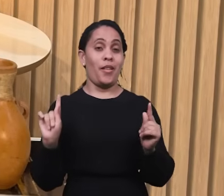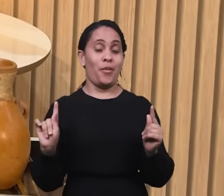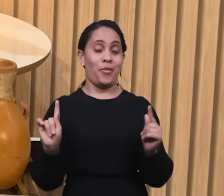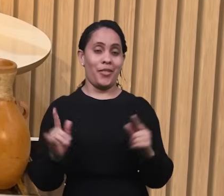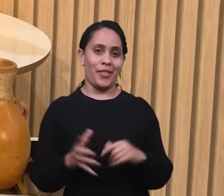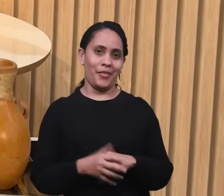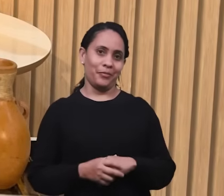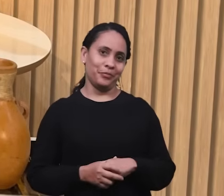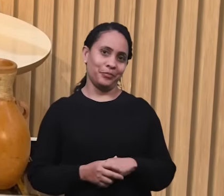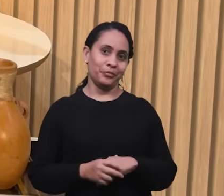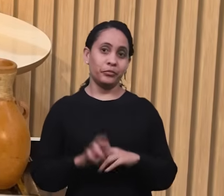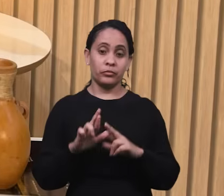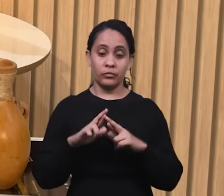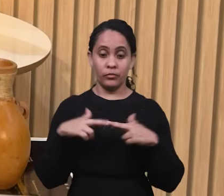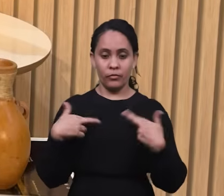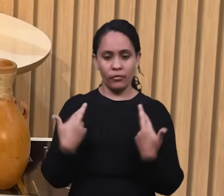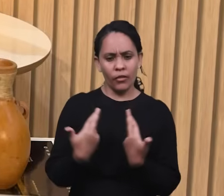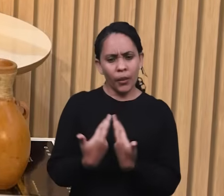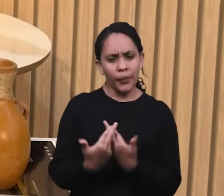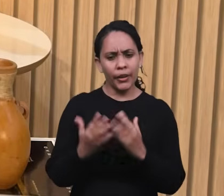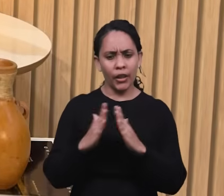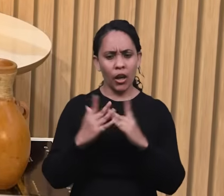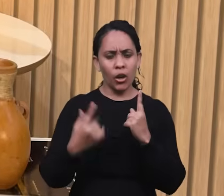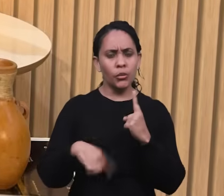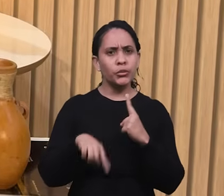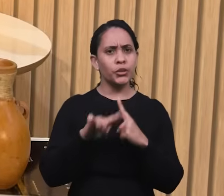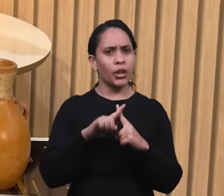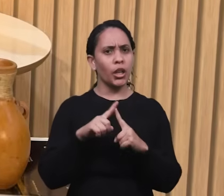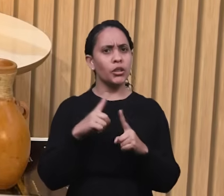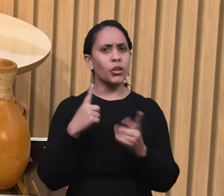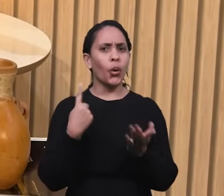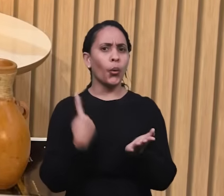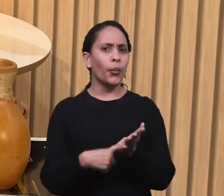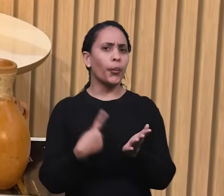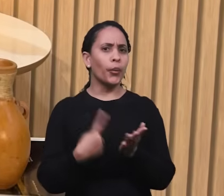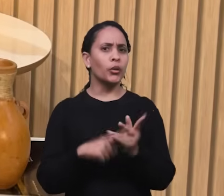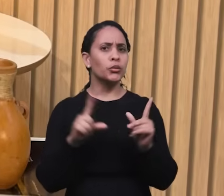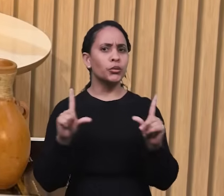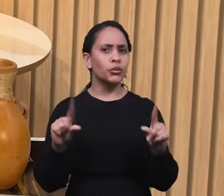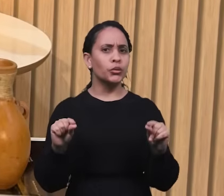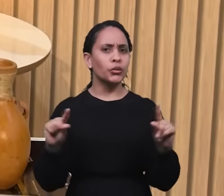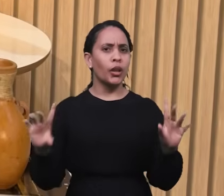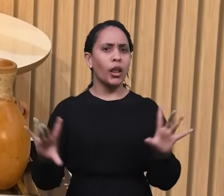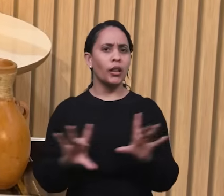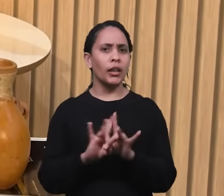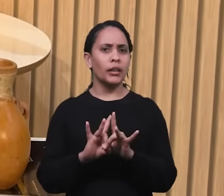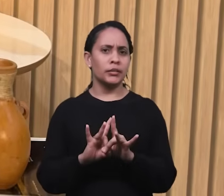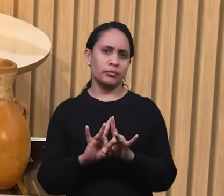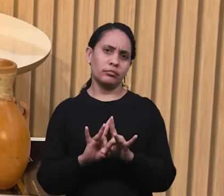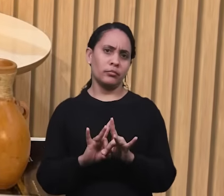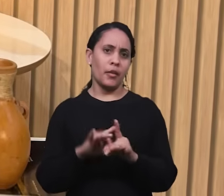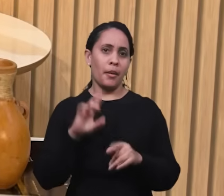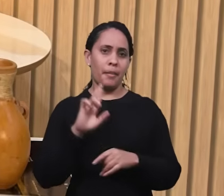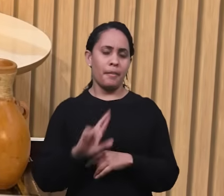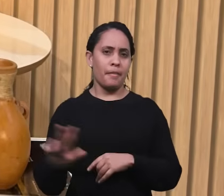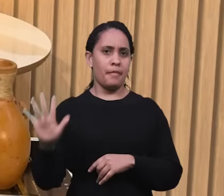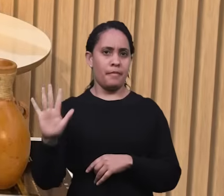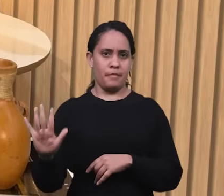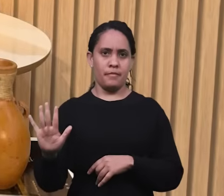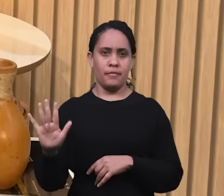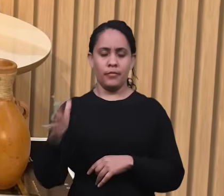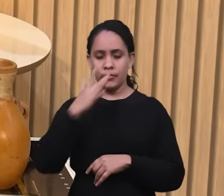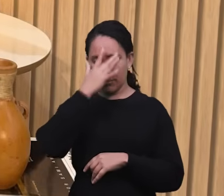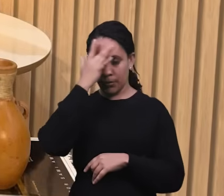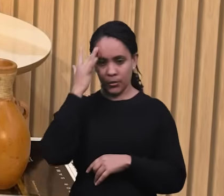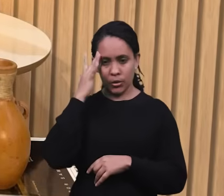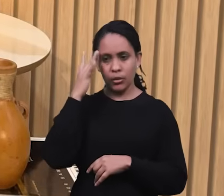não é uma reunião de igrejas, um propósito de fazer alianças de igrejas, ou que as pessoas todas se tornem